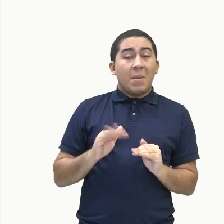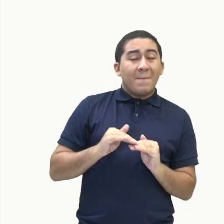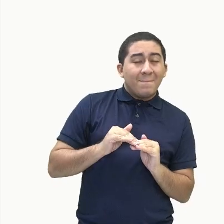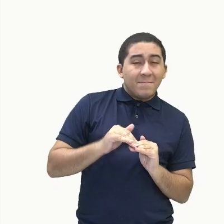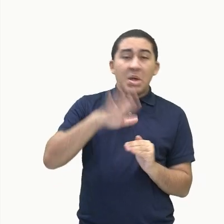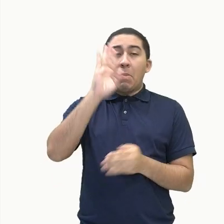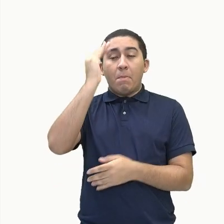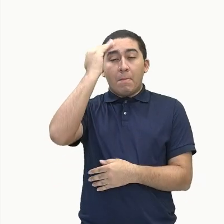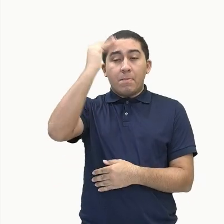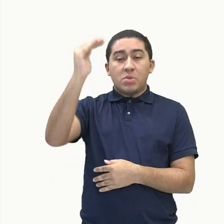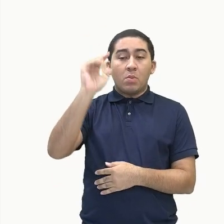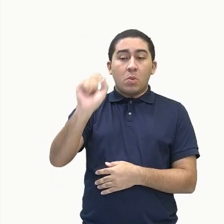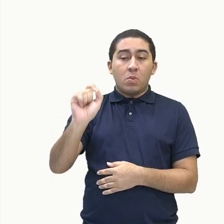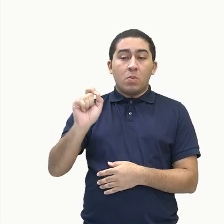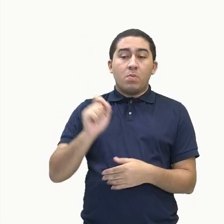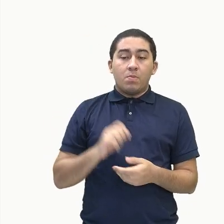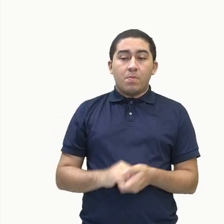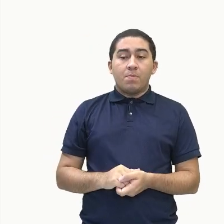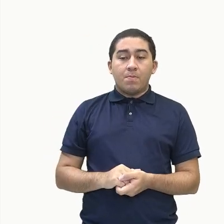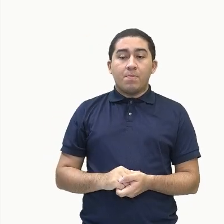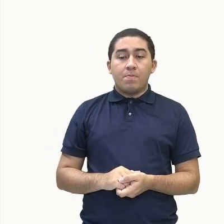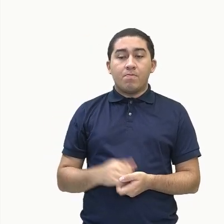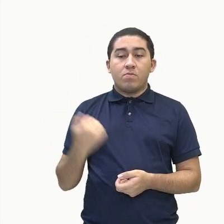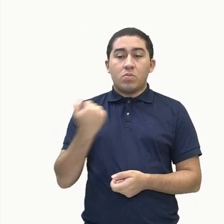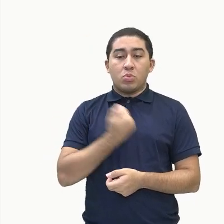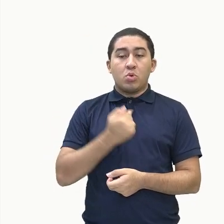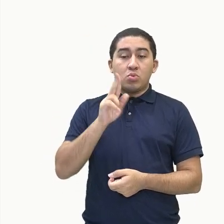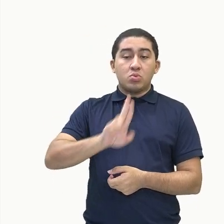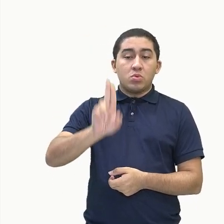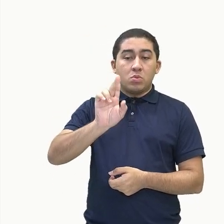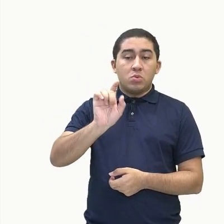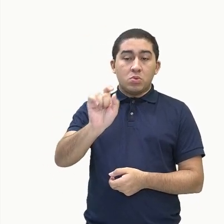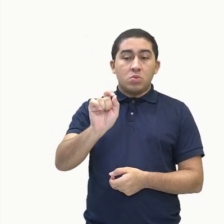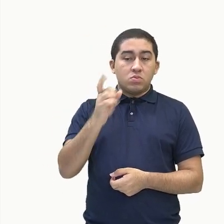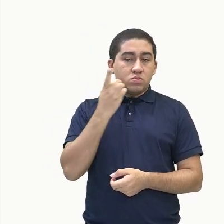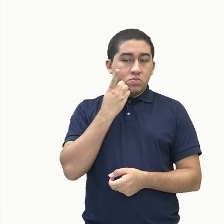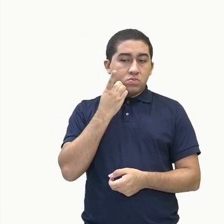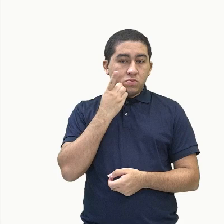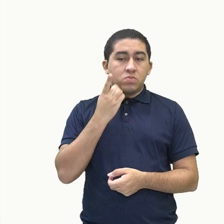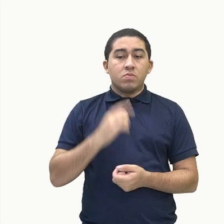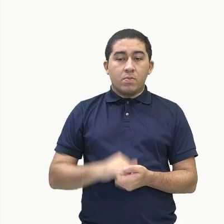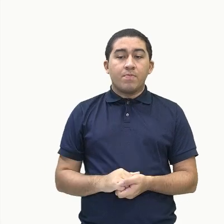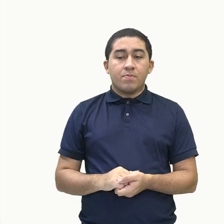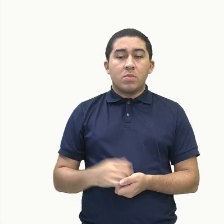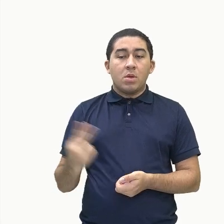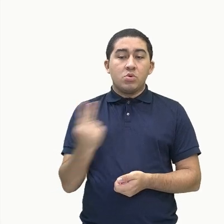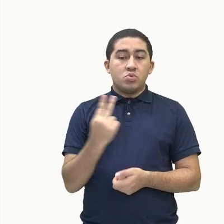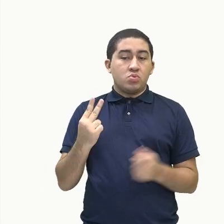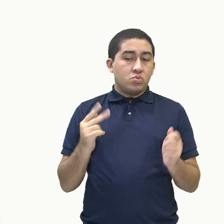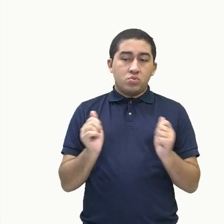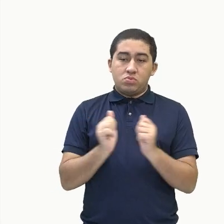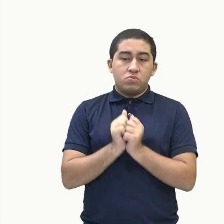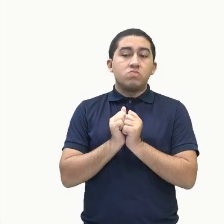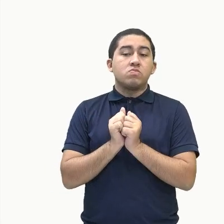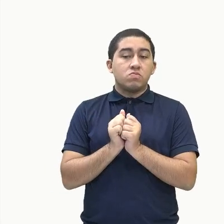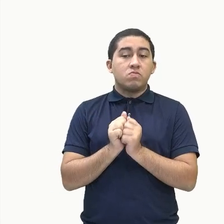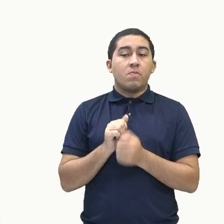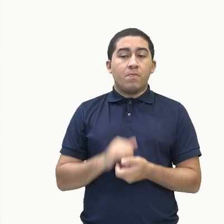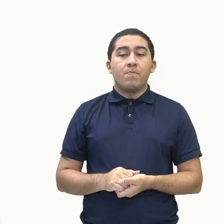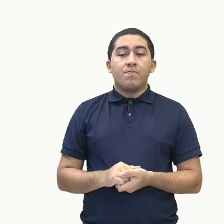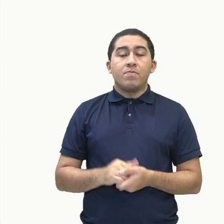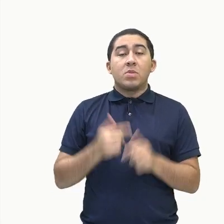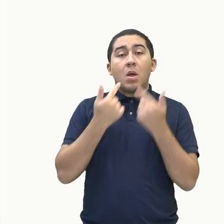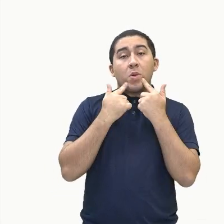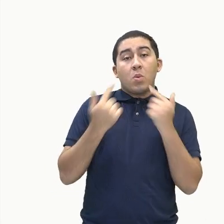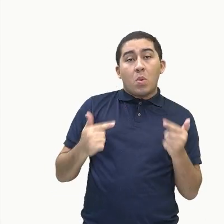dos casos, nós utilizamos no dia a dia as duas juntas, as duas linguagens, tanto